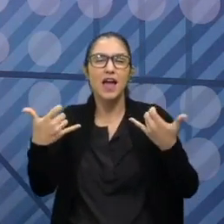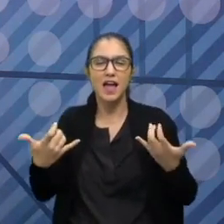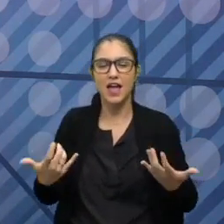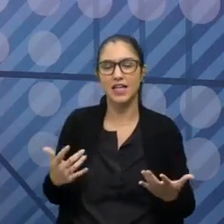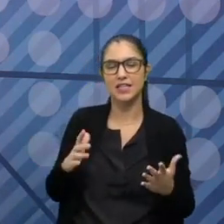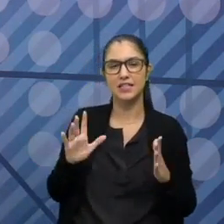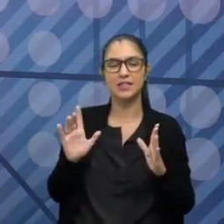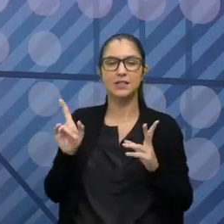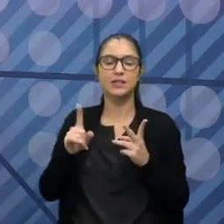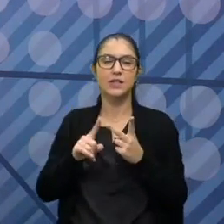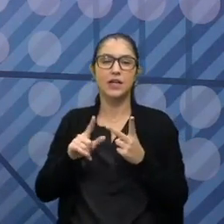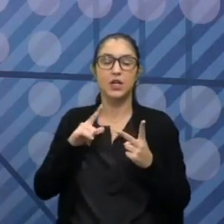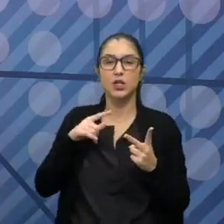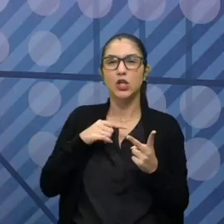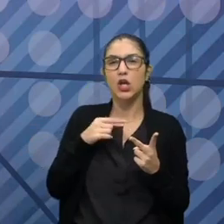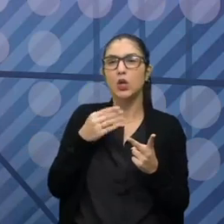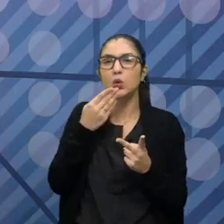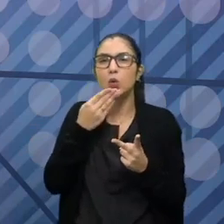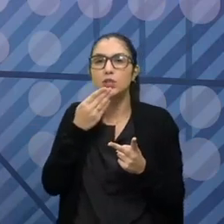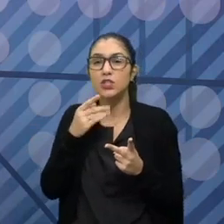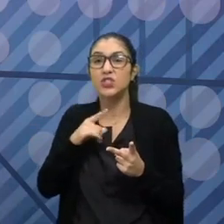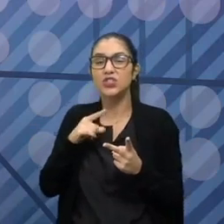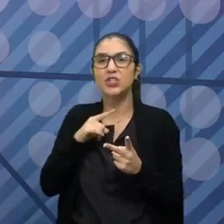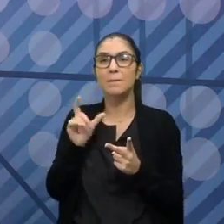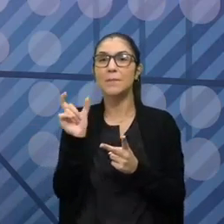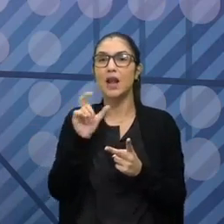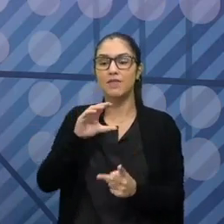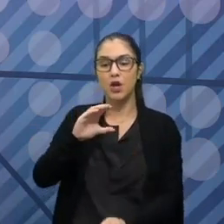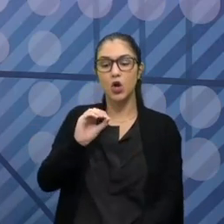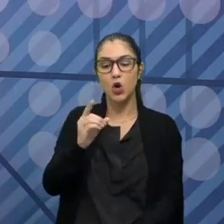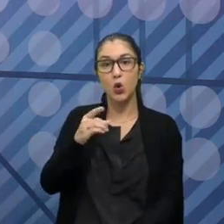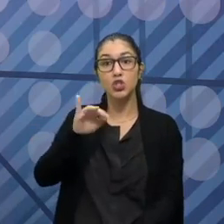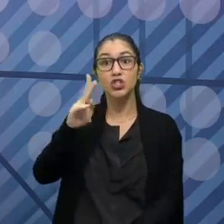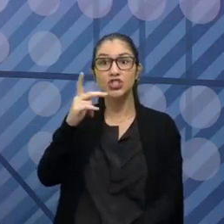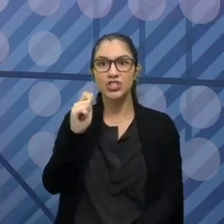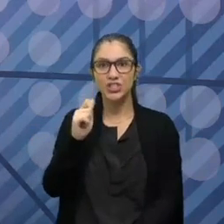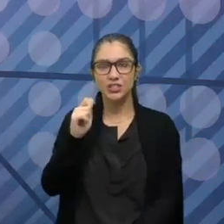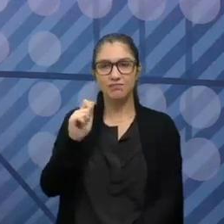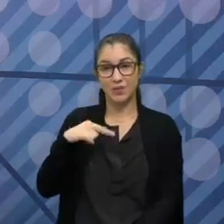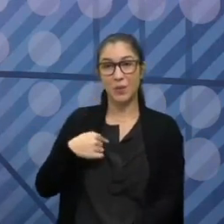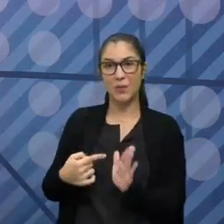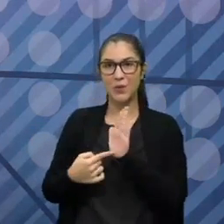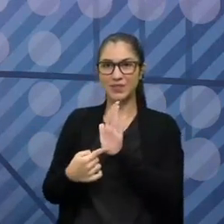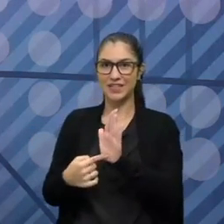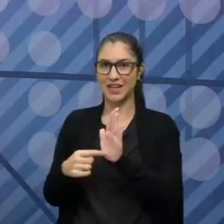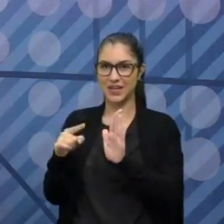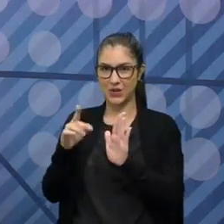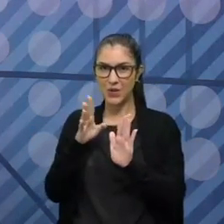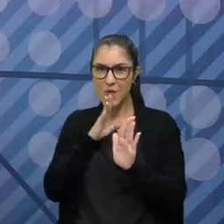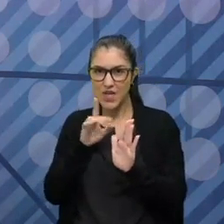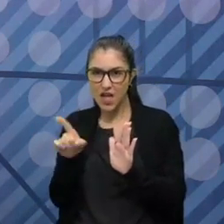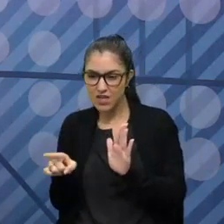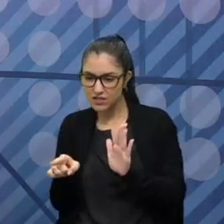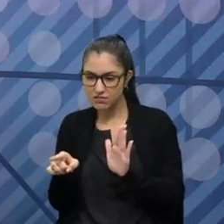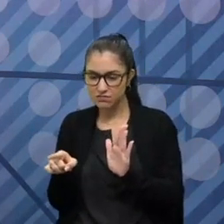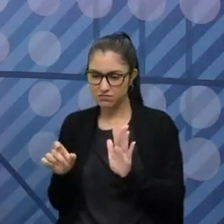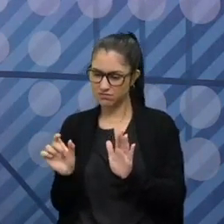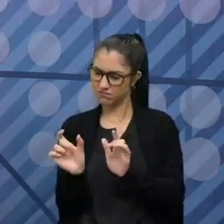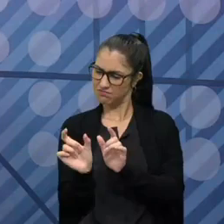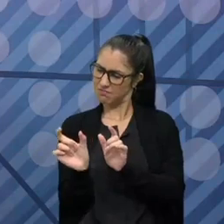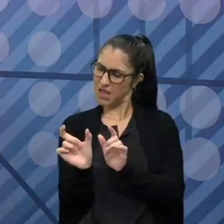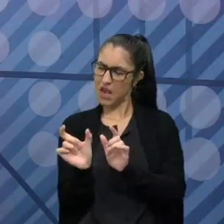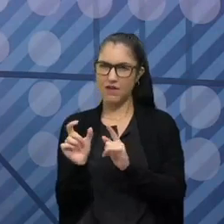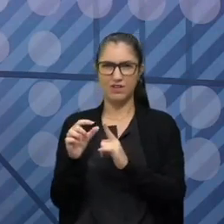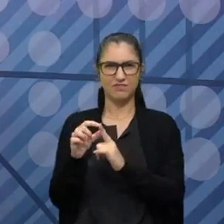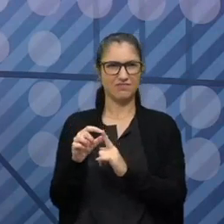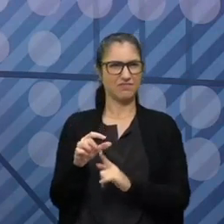docinho, bolo, e tinha a palavra coxinha. Eu mostrei a palavra coxinha. Conhece? Não.